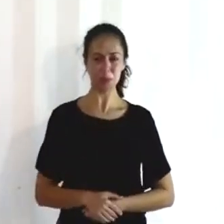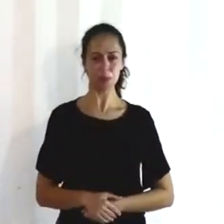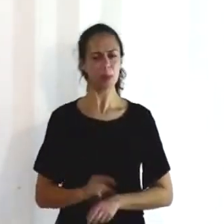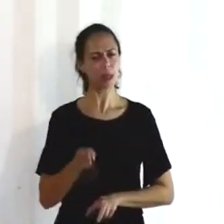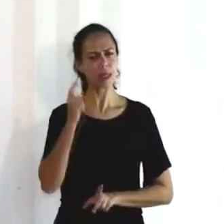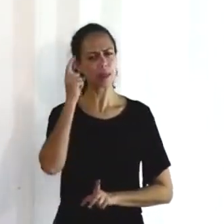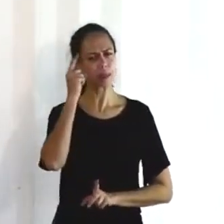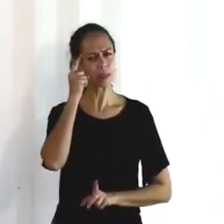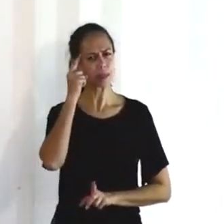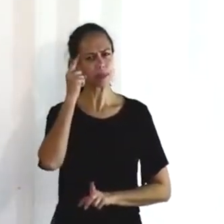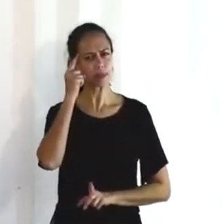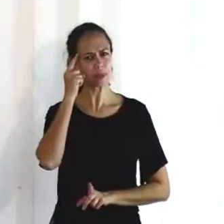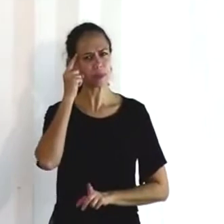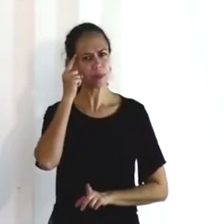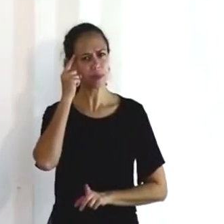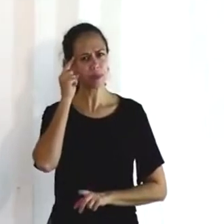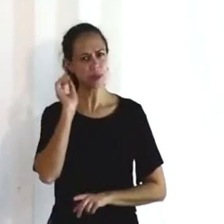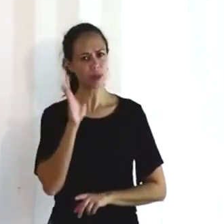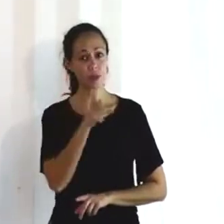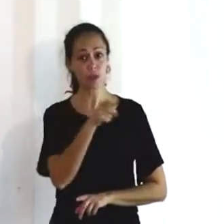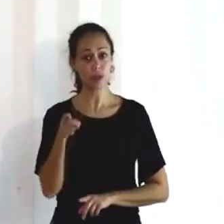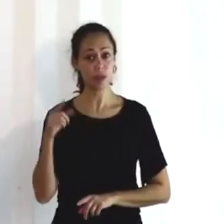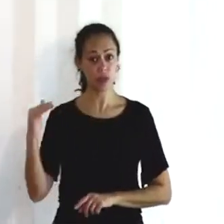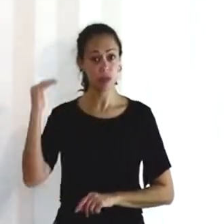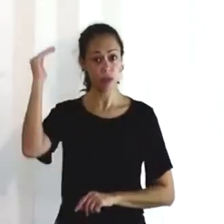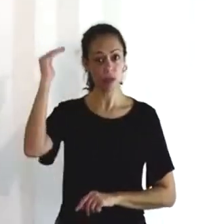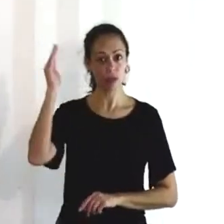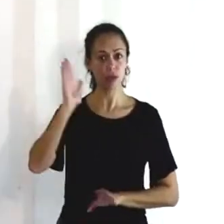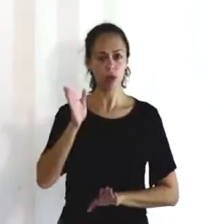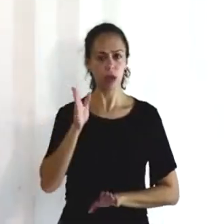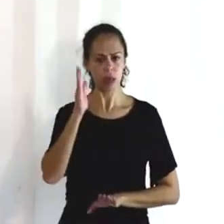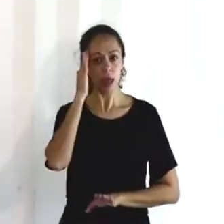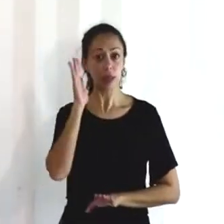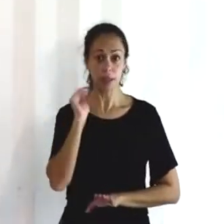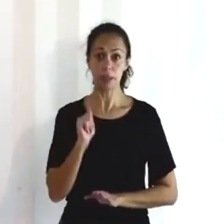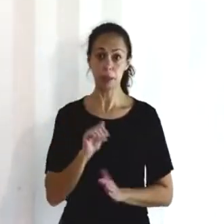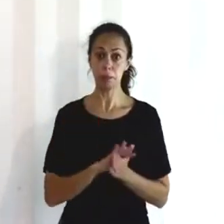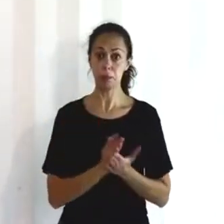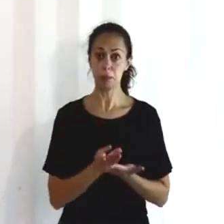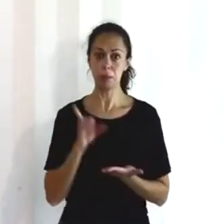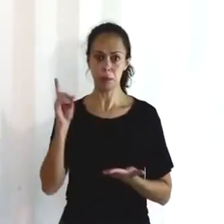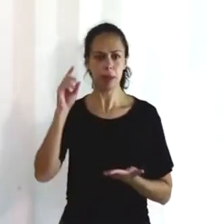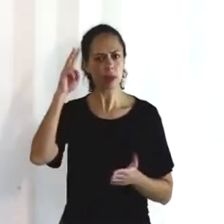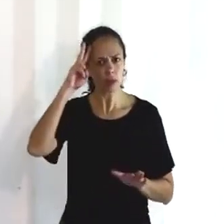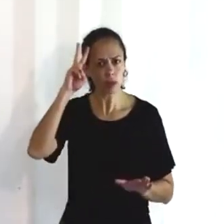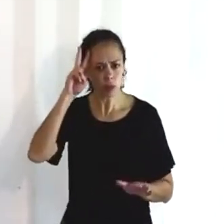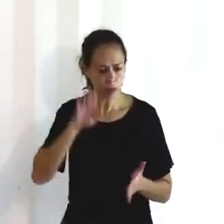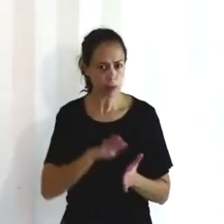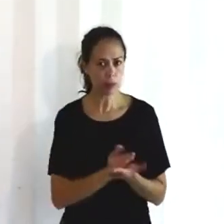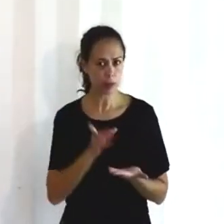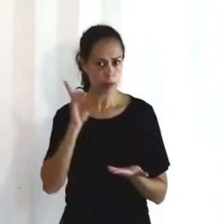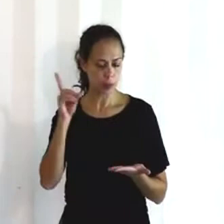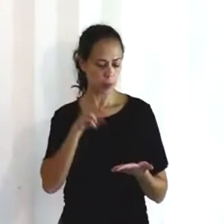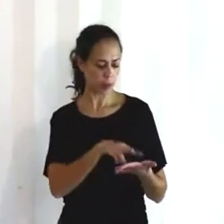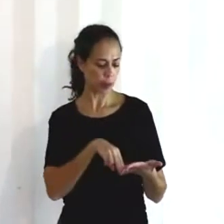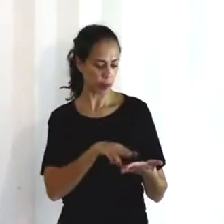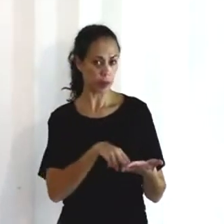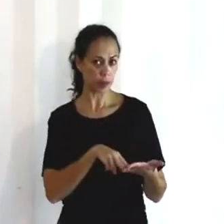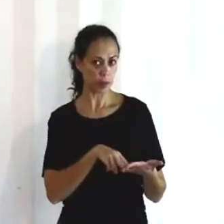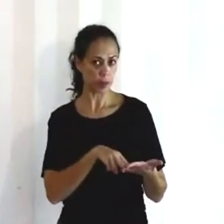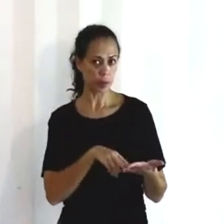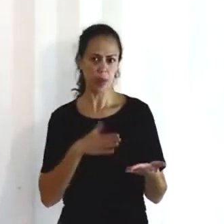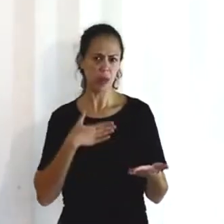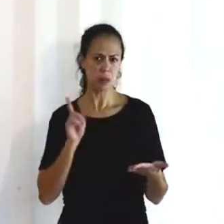no texto bíblico, isso é uma parábola. Então, eu não posso pregar essa parábola fazendo divisão de 2 ou